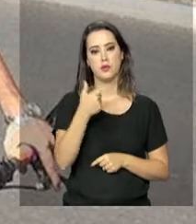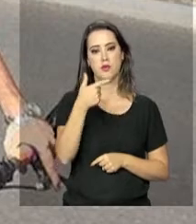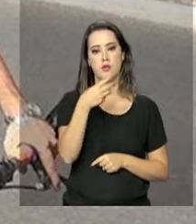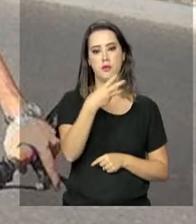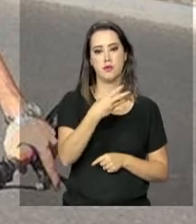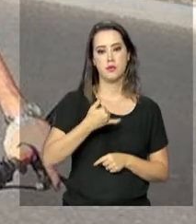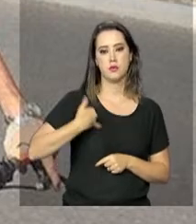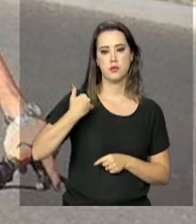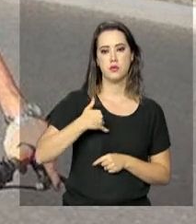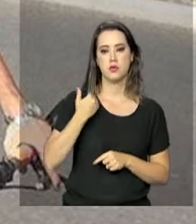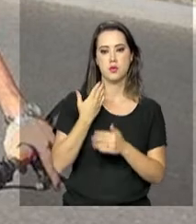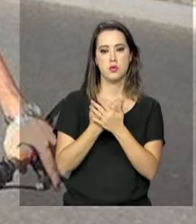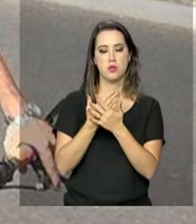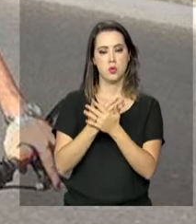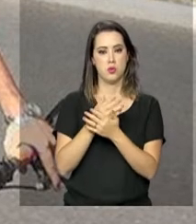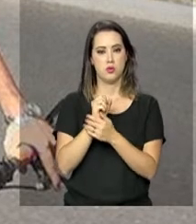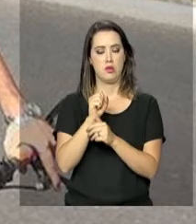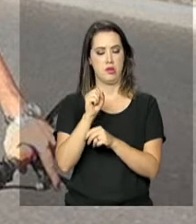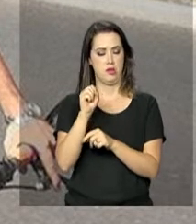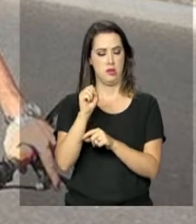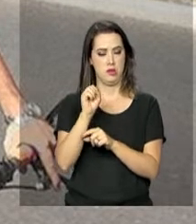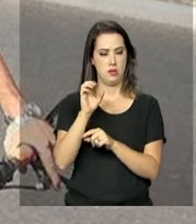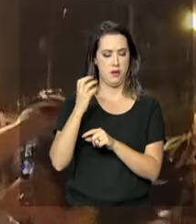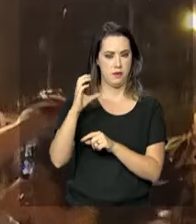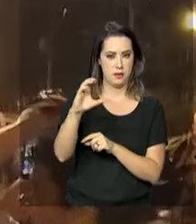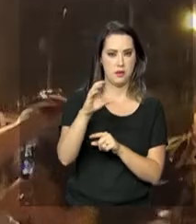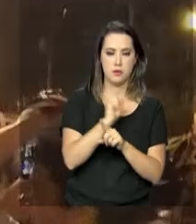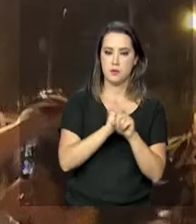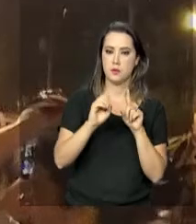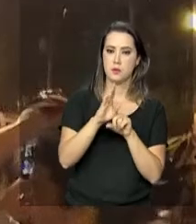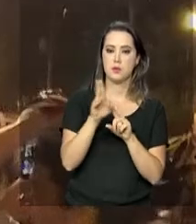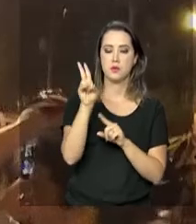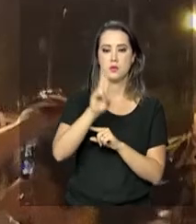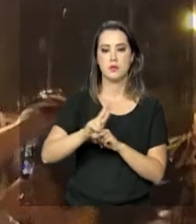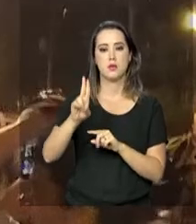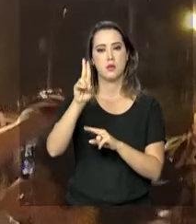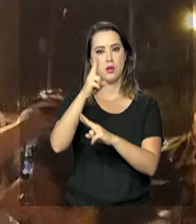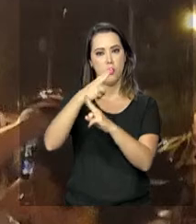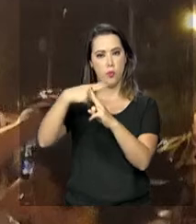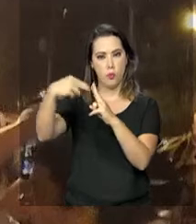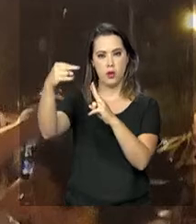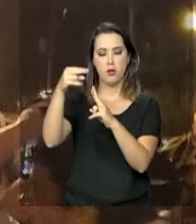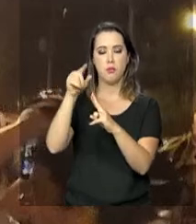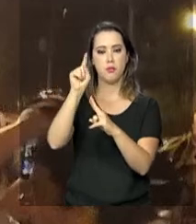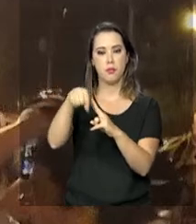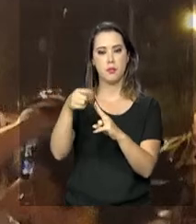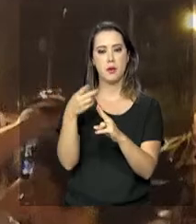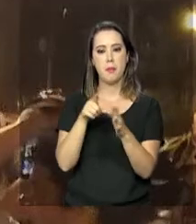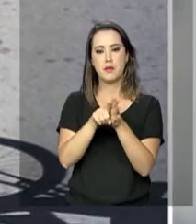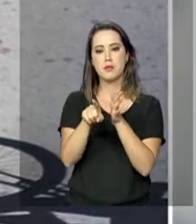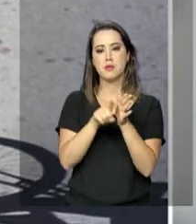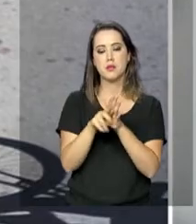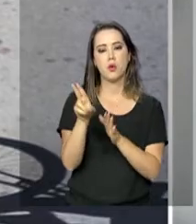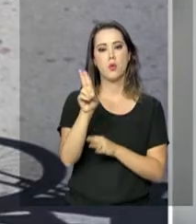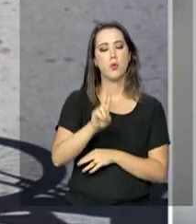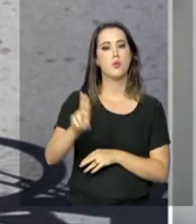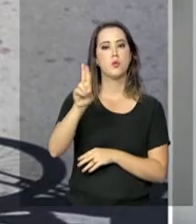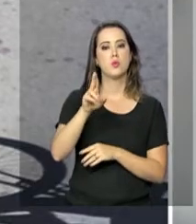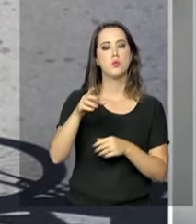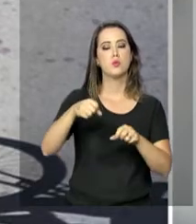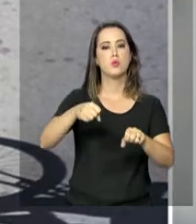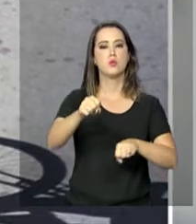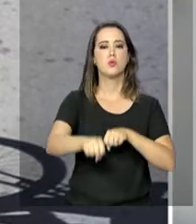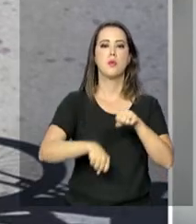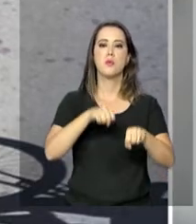anos estudava ciências sociais na universidade de brasília se dedicava em pesquisar como o uso da bicicleta pode ajudar